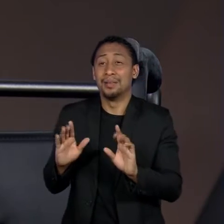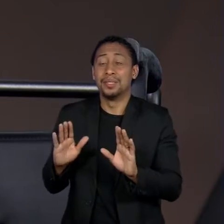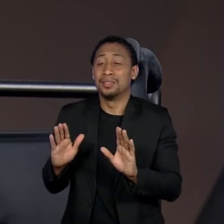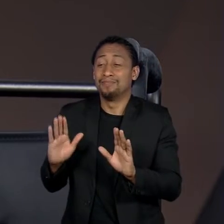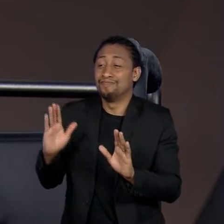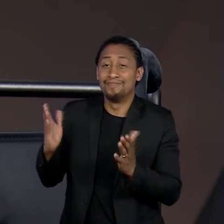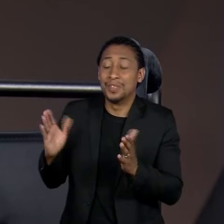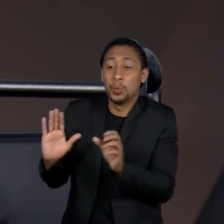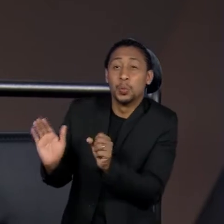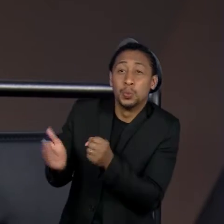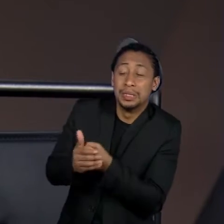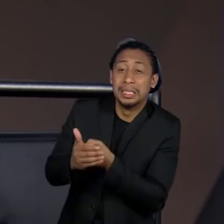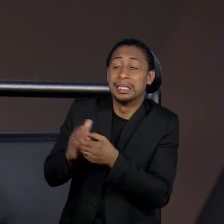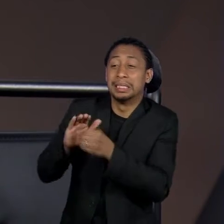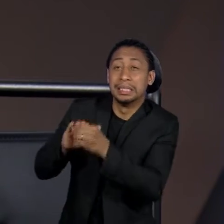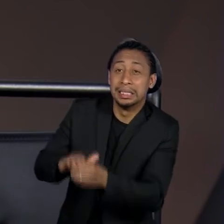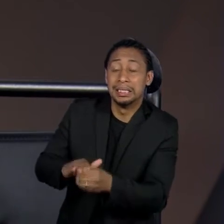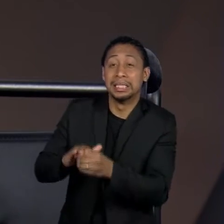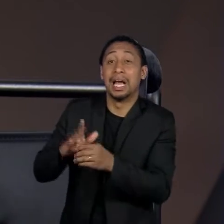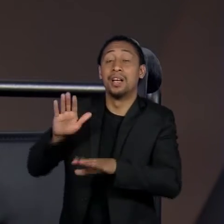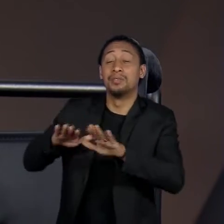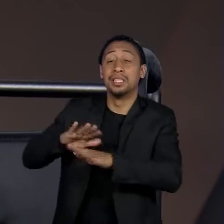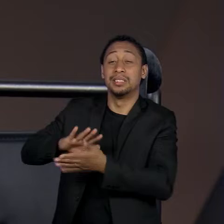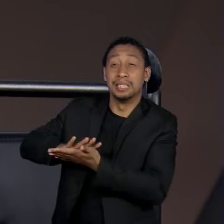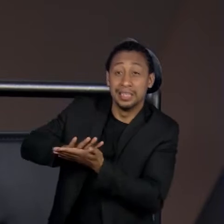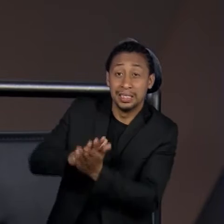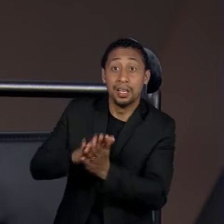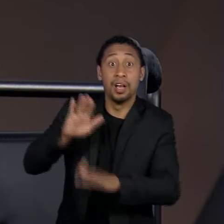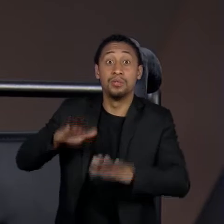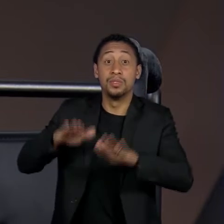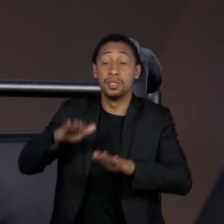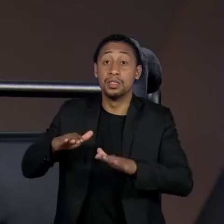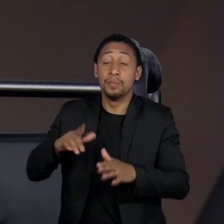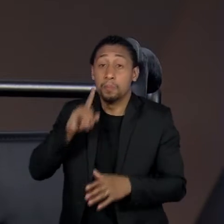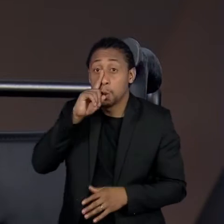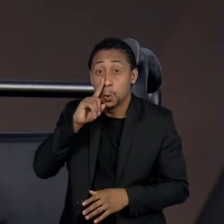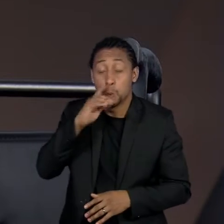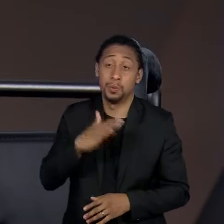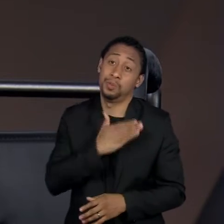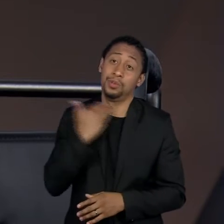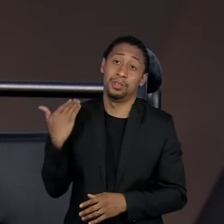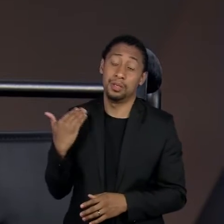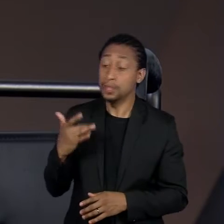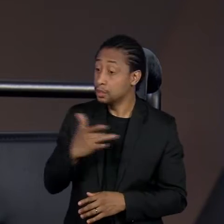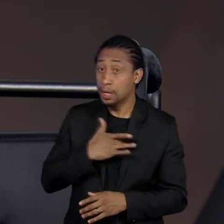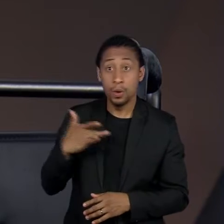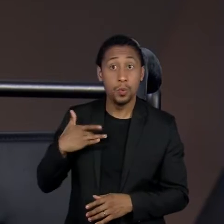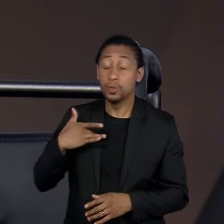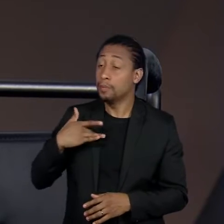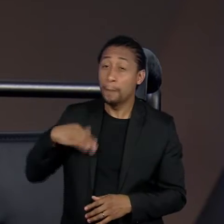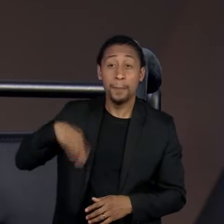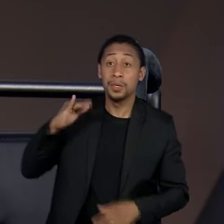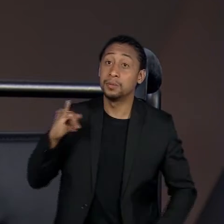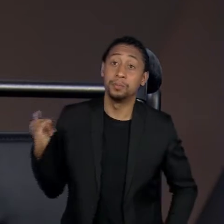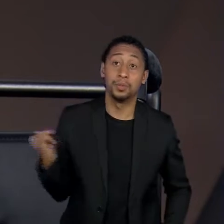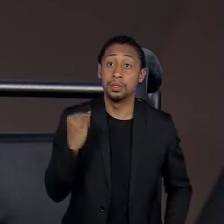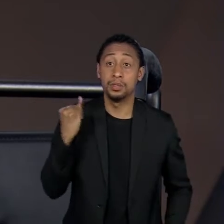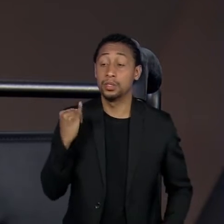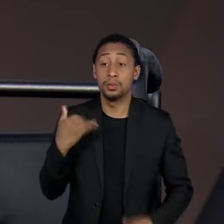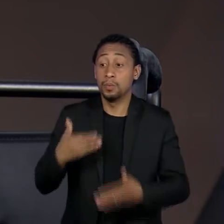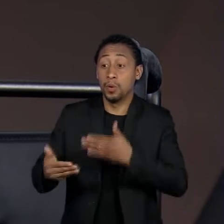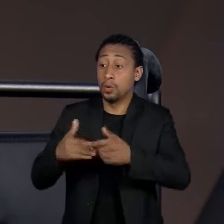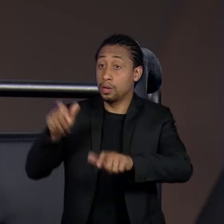e ameaçados, né? Inclusive até de vida, porque saúde é o básico para qualquer ser humano, principalmente para quem tem